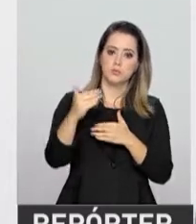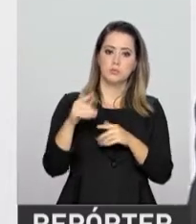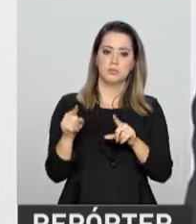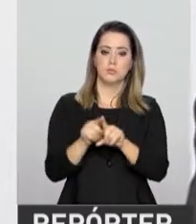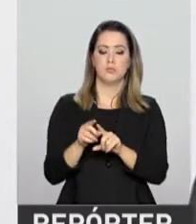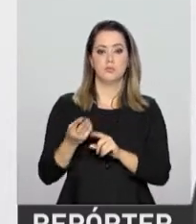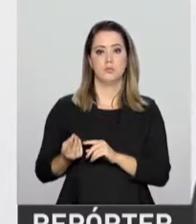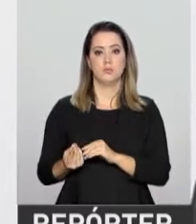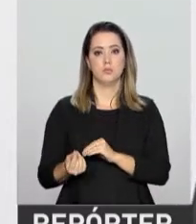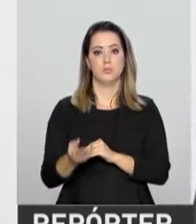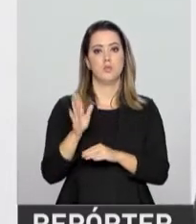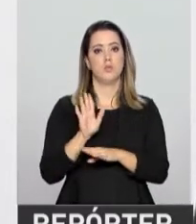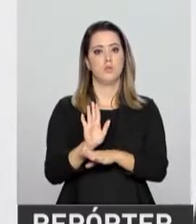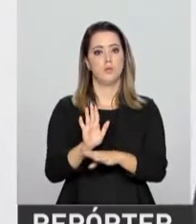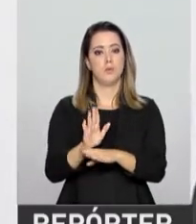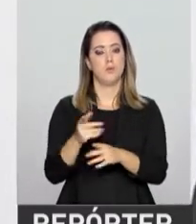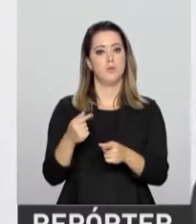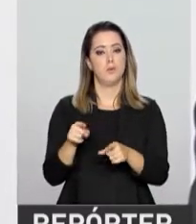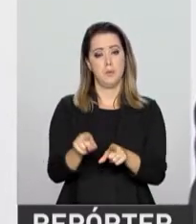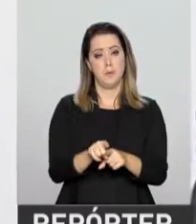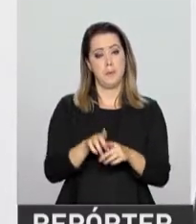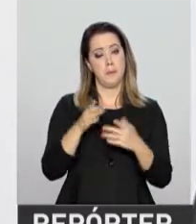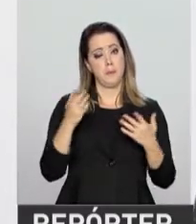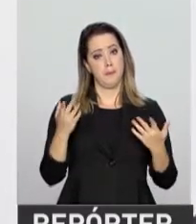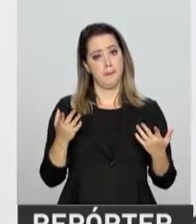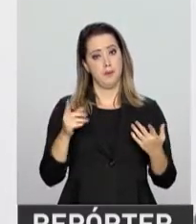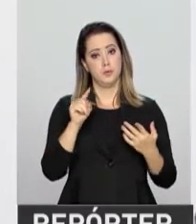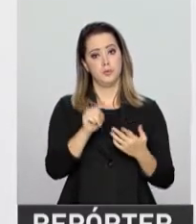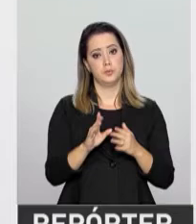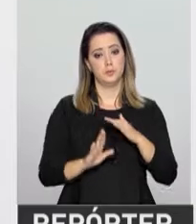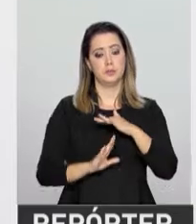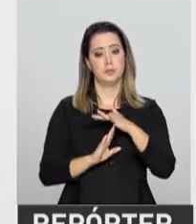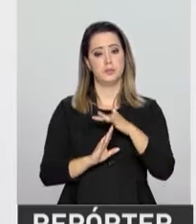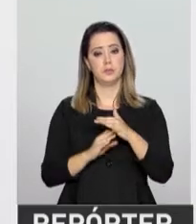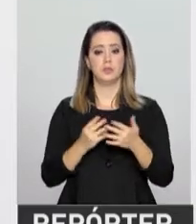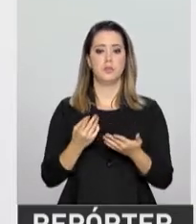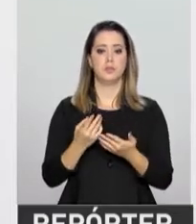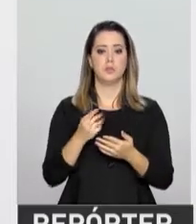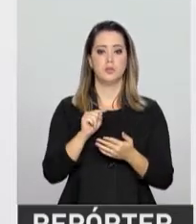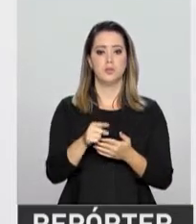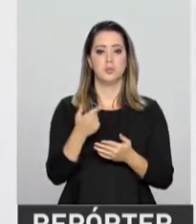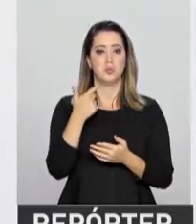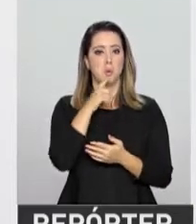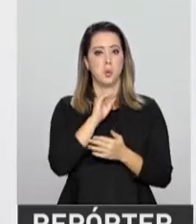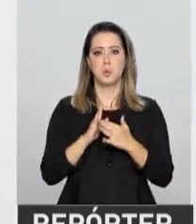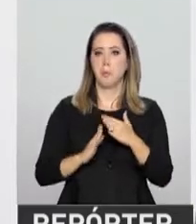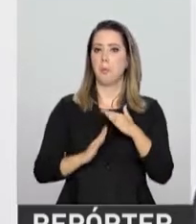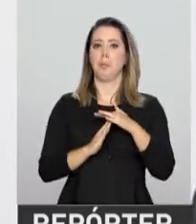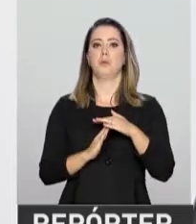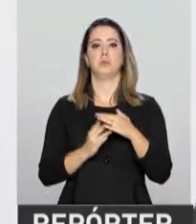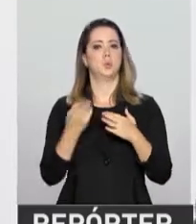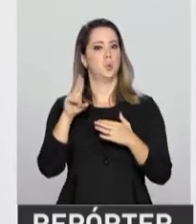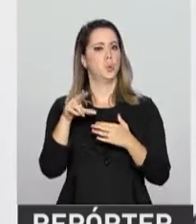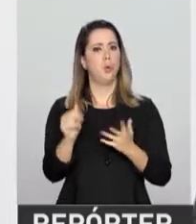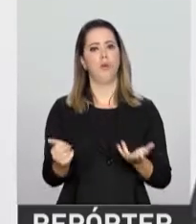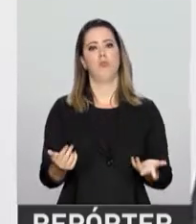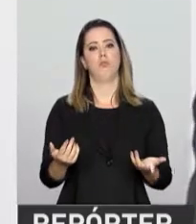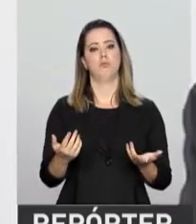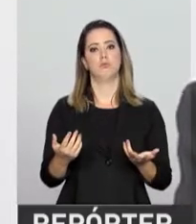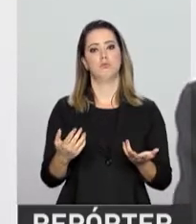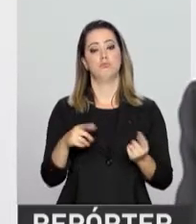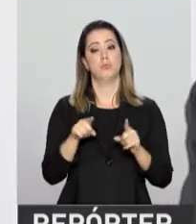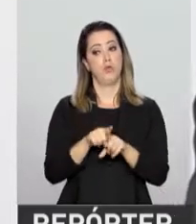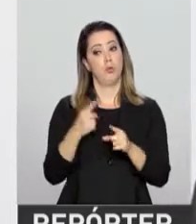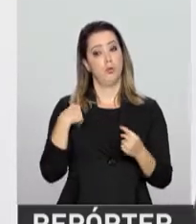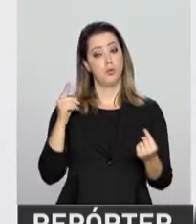desse patamar o fato é de que esse teto não vem sendo atingido e uma das metas com as quais nós